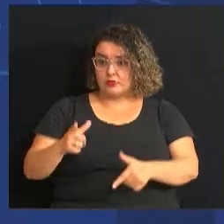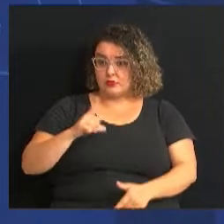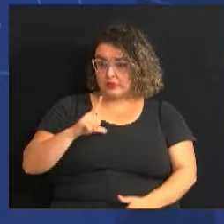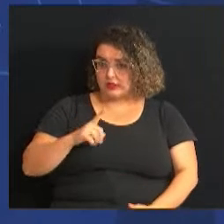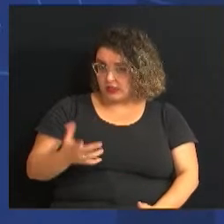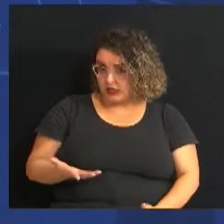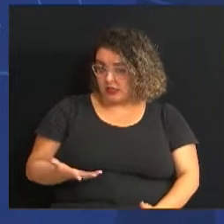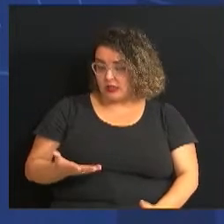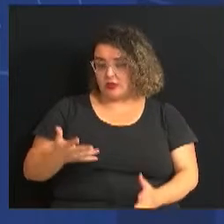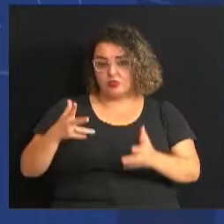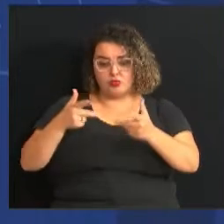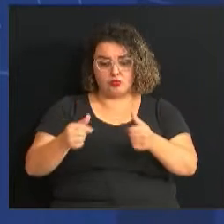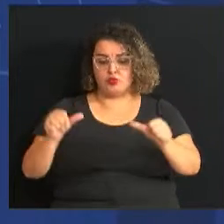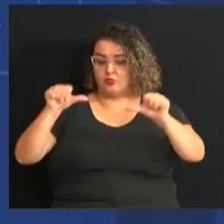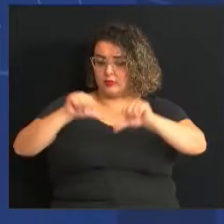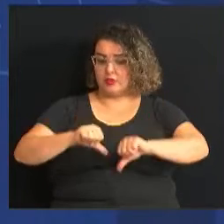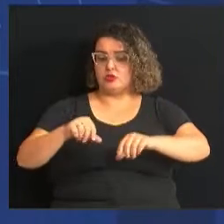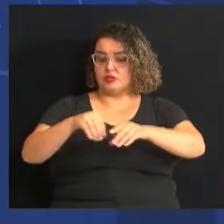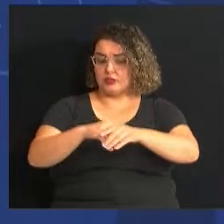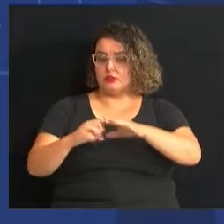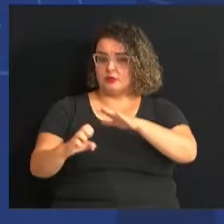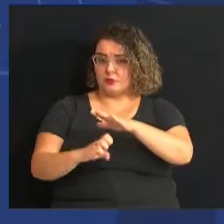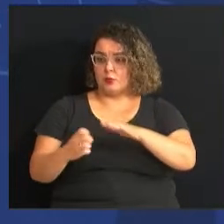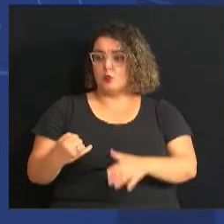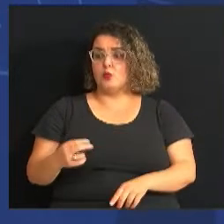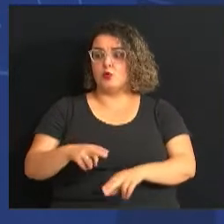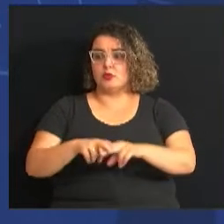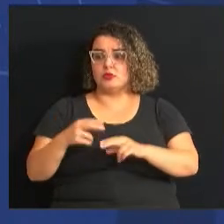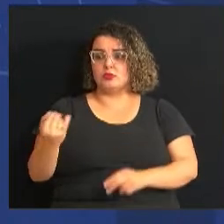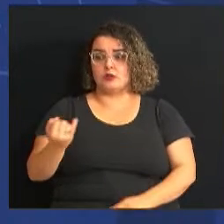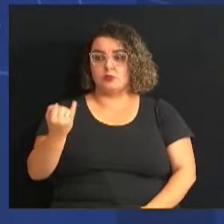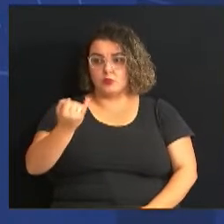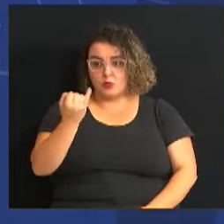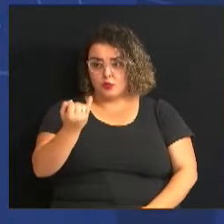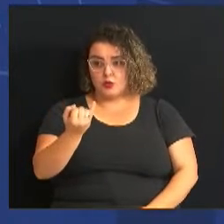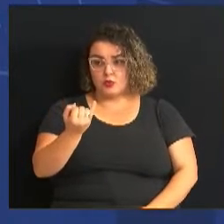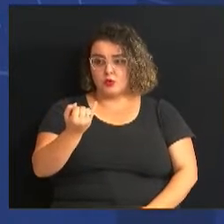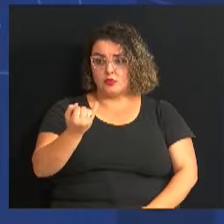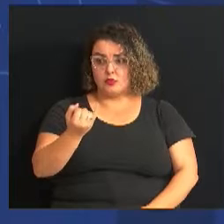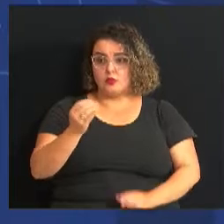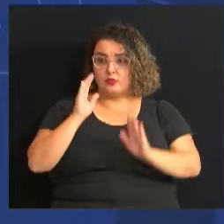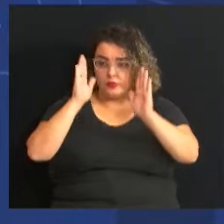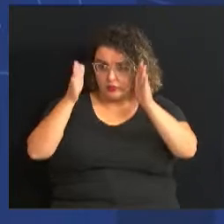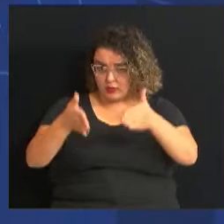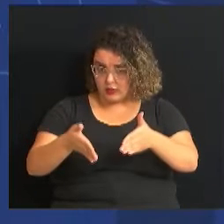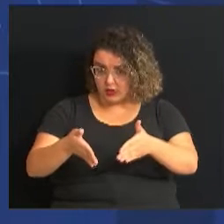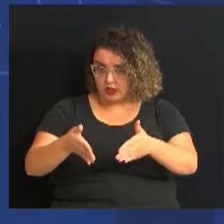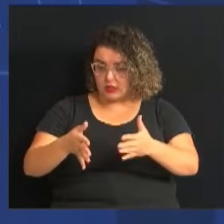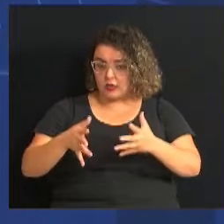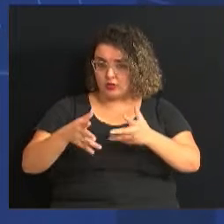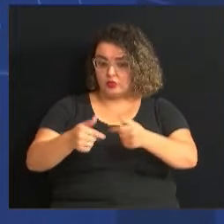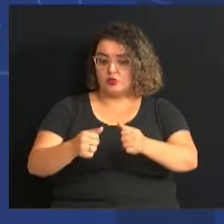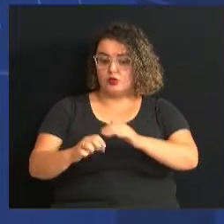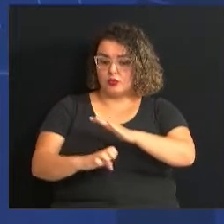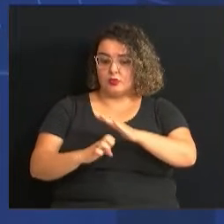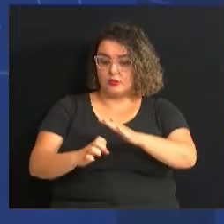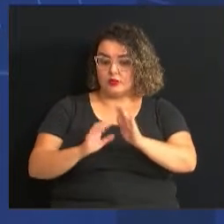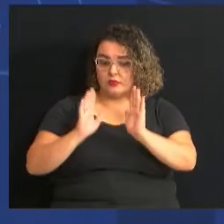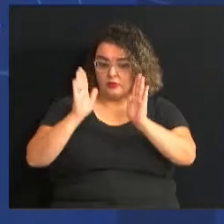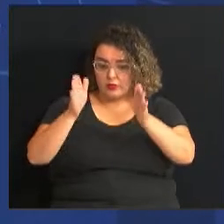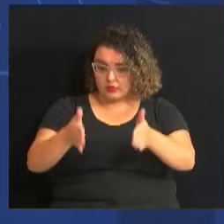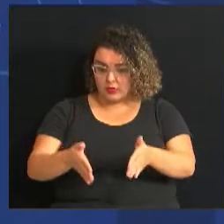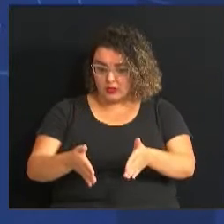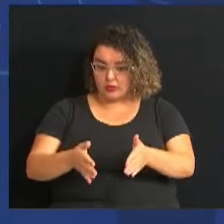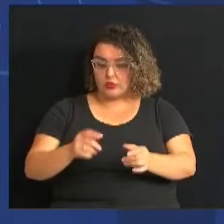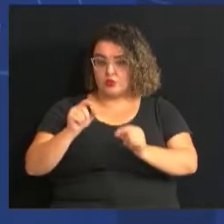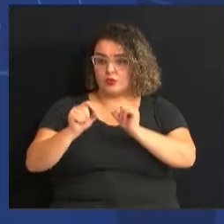prejuízo que ele traz para a empresa. Então, por isso que é muito importante focar sempre, todas as empresas focarem bastante na questão